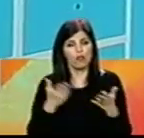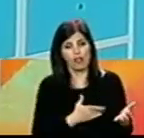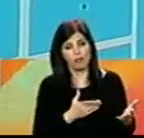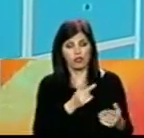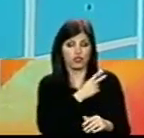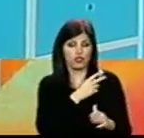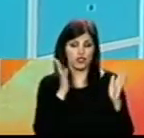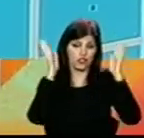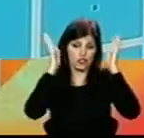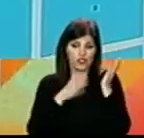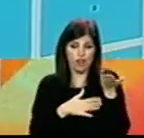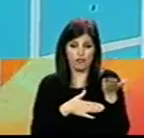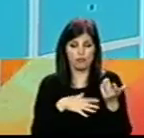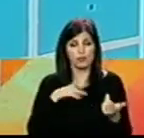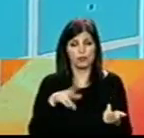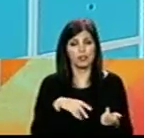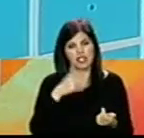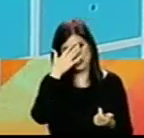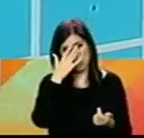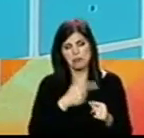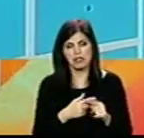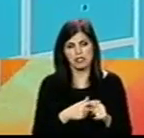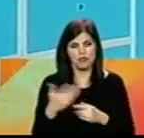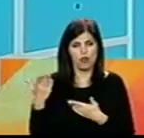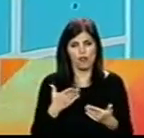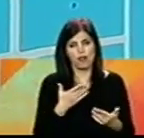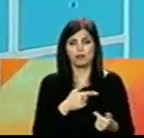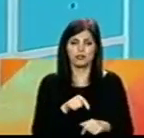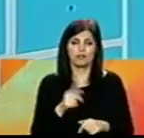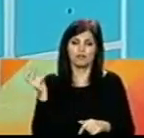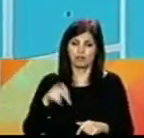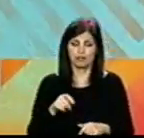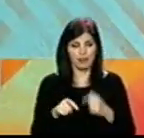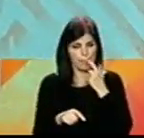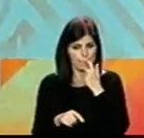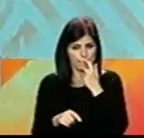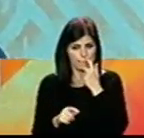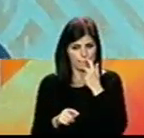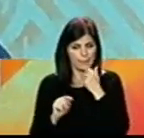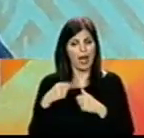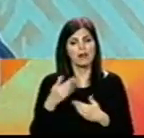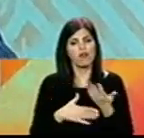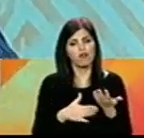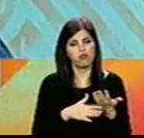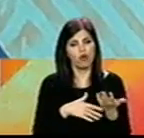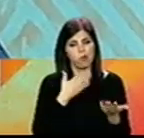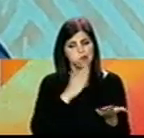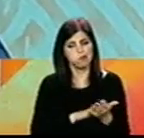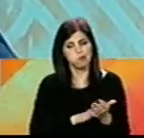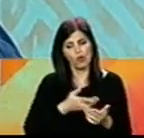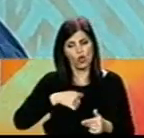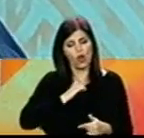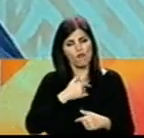e demos este salto, achamos que é um salto muito interessante e convidámos o chefe Rosane para vir até nós e amanhã vai cozinhar no nosso restaurante, vamos